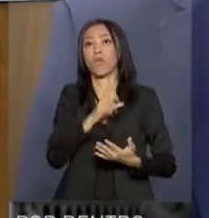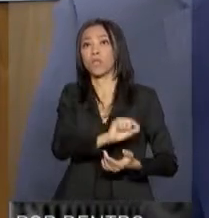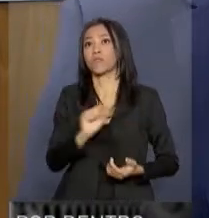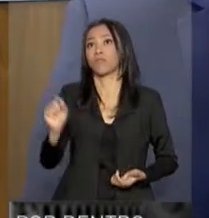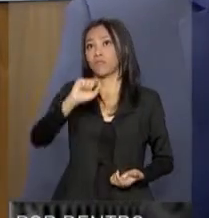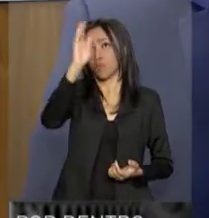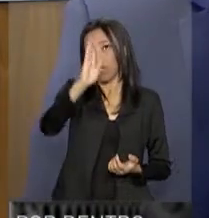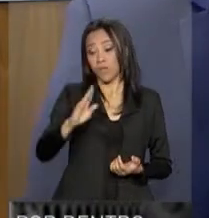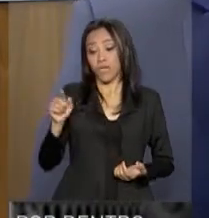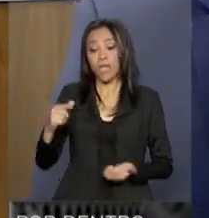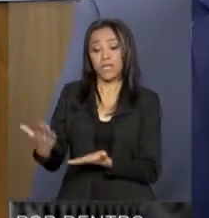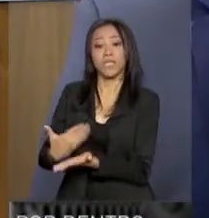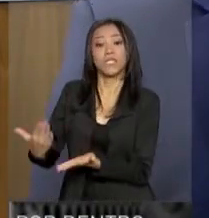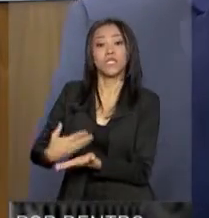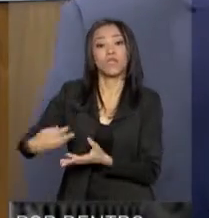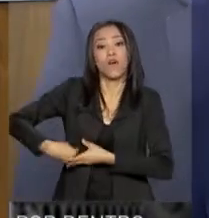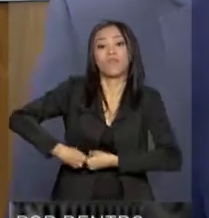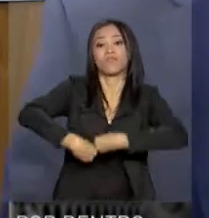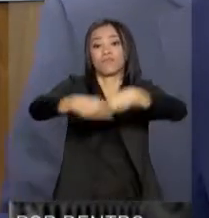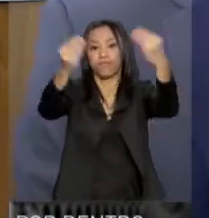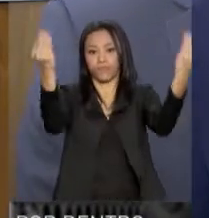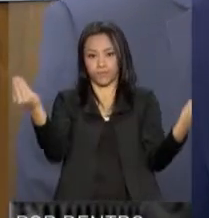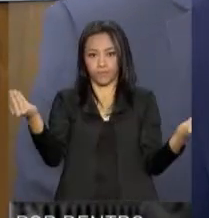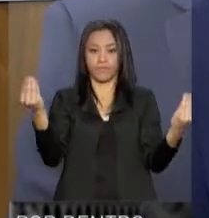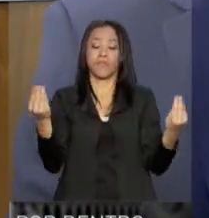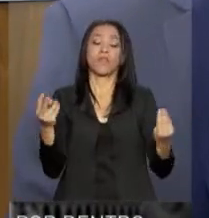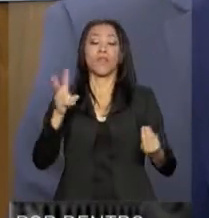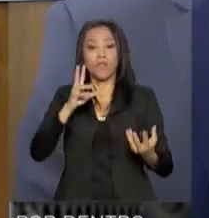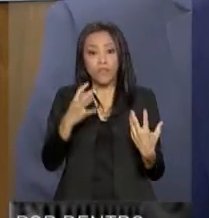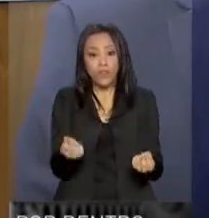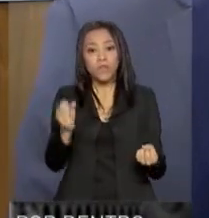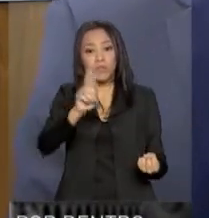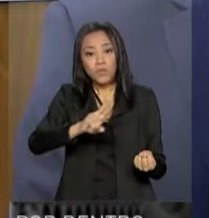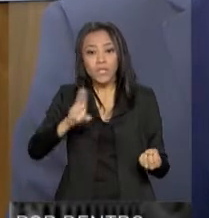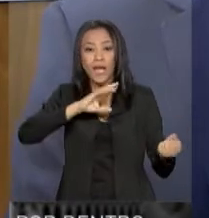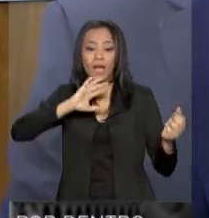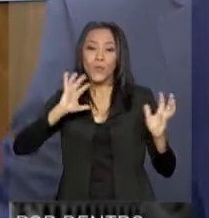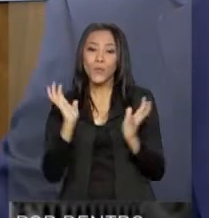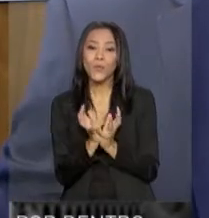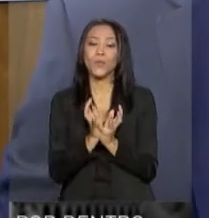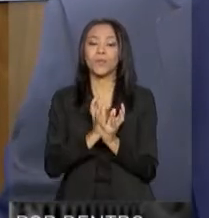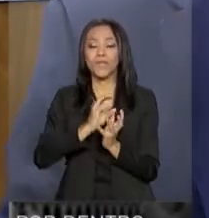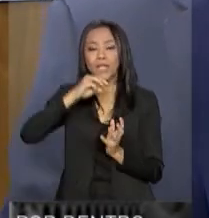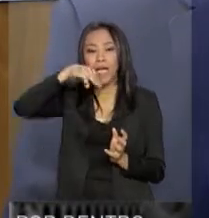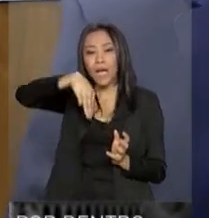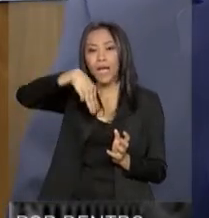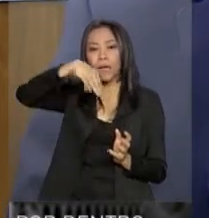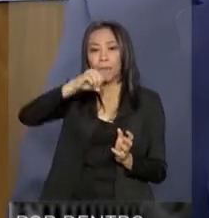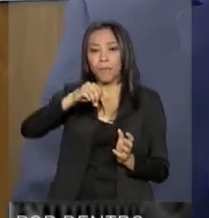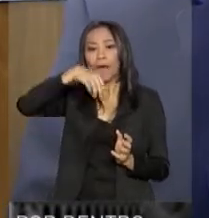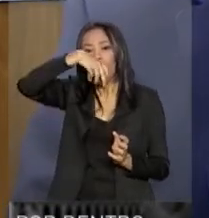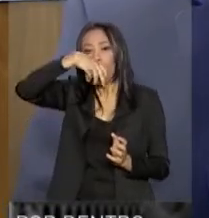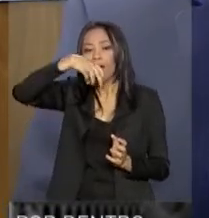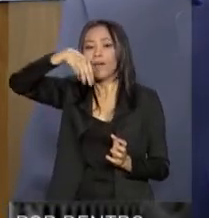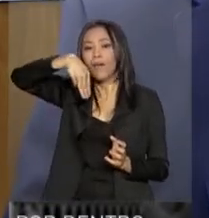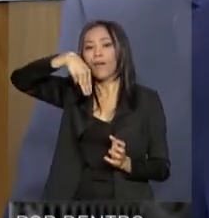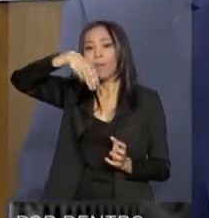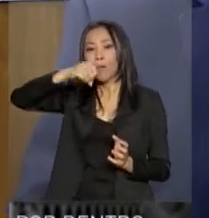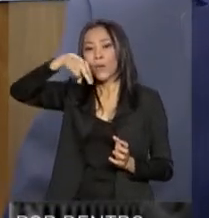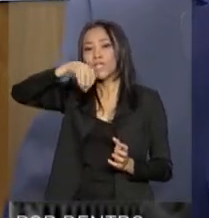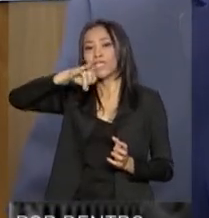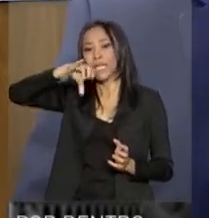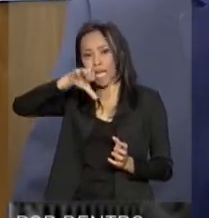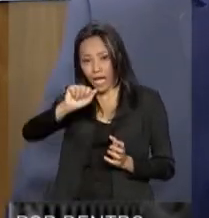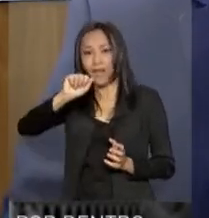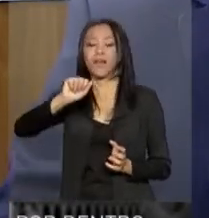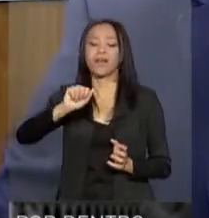chegue a todas as crianças né iremos utilizar a turma da mônica nessas séries iniciais e iremos estudar e já estamos com